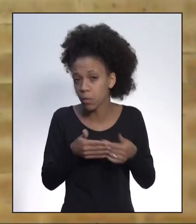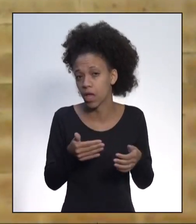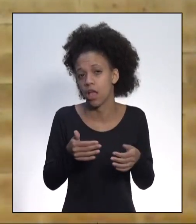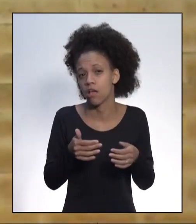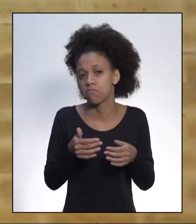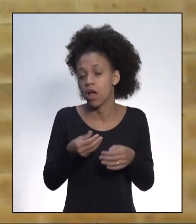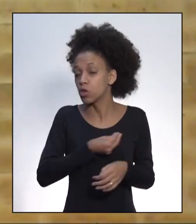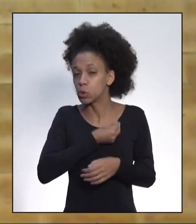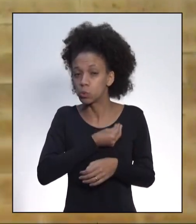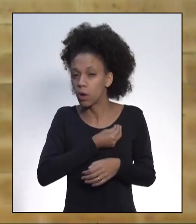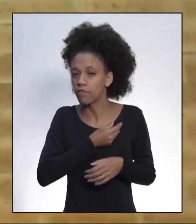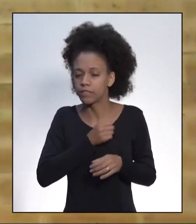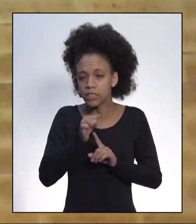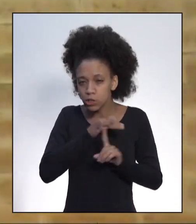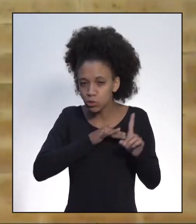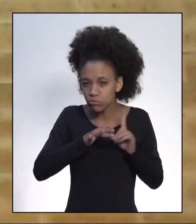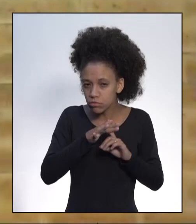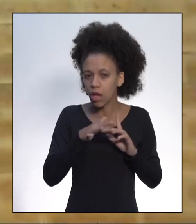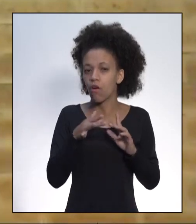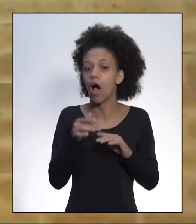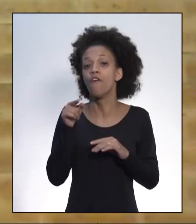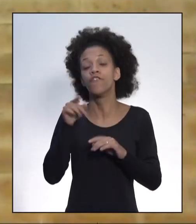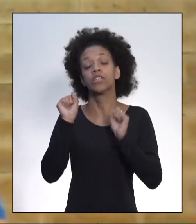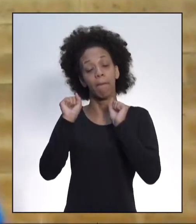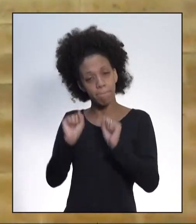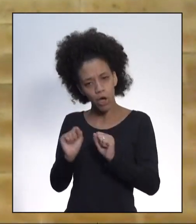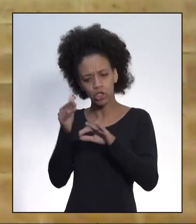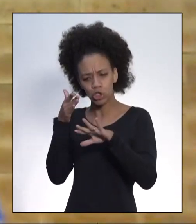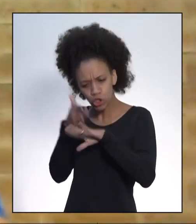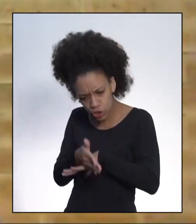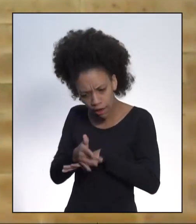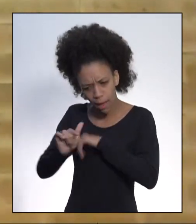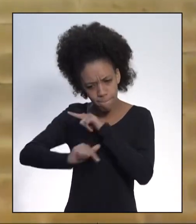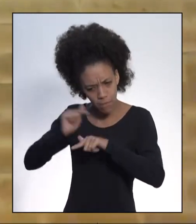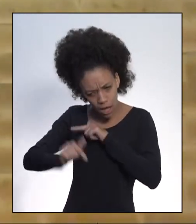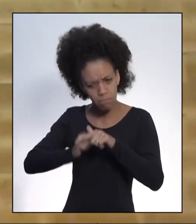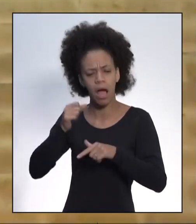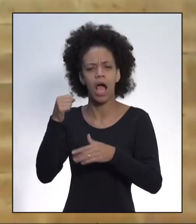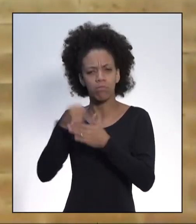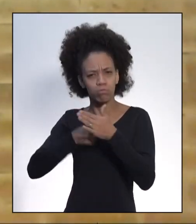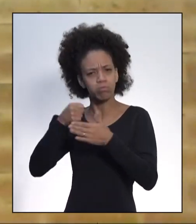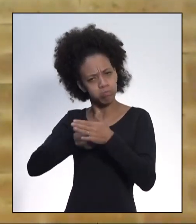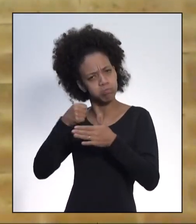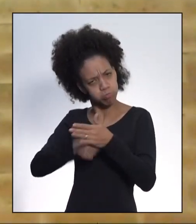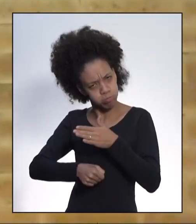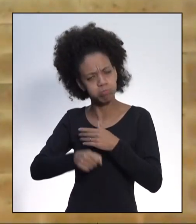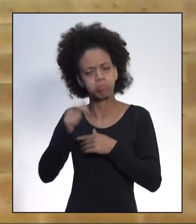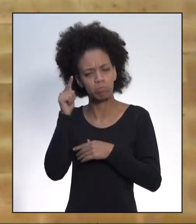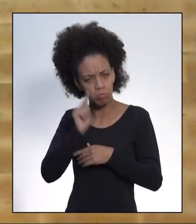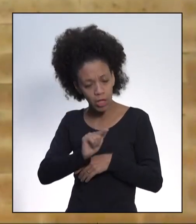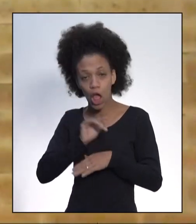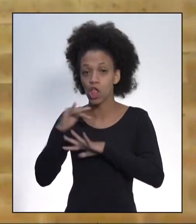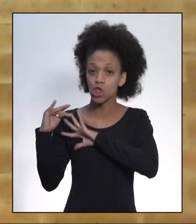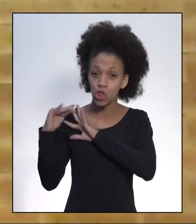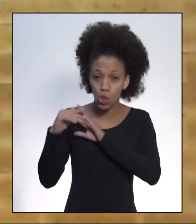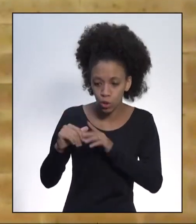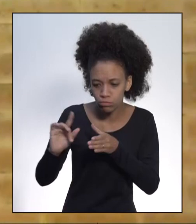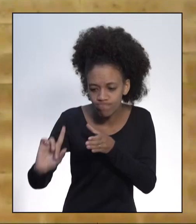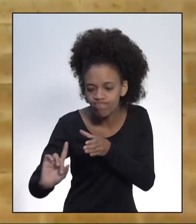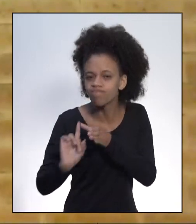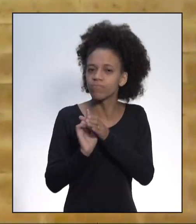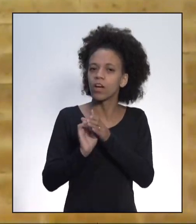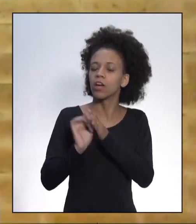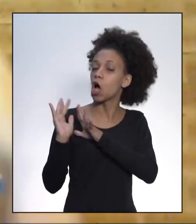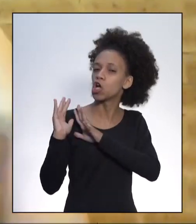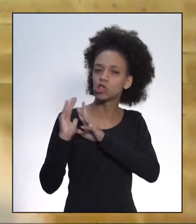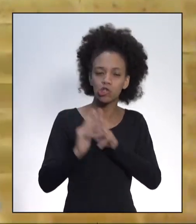sua situação social, condição, você pode chegar, sabe? Se você trabalhar duro, se você correr atrás, todo mundo pode ter sucesso.